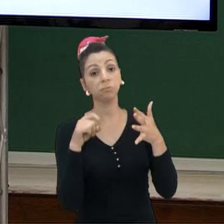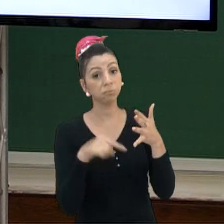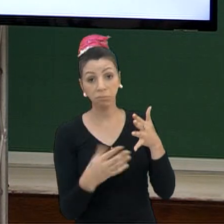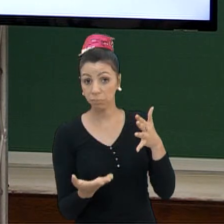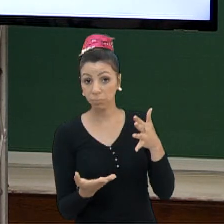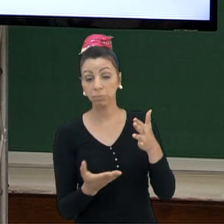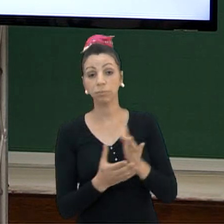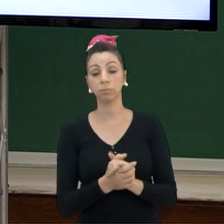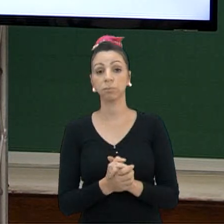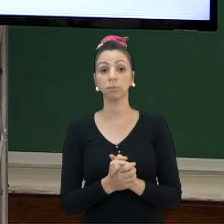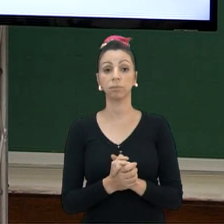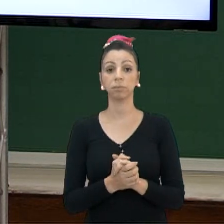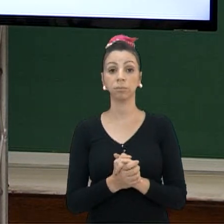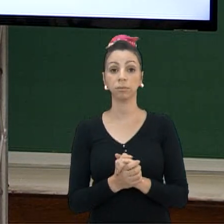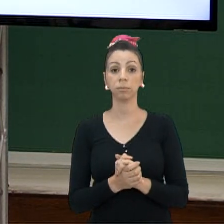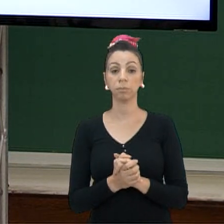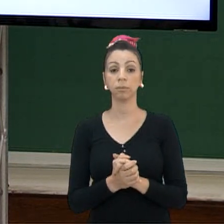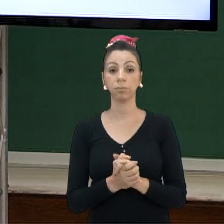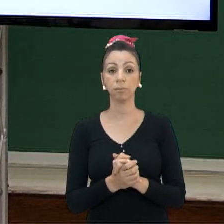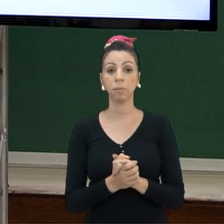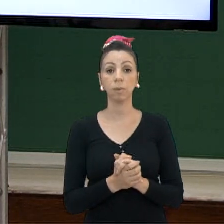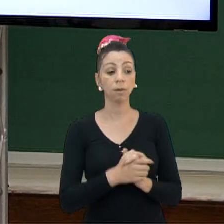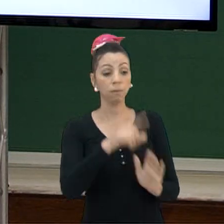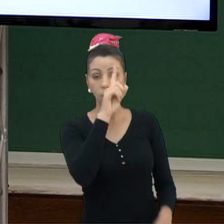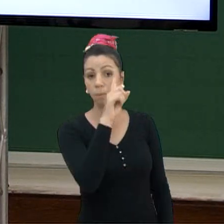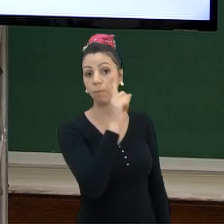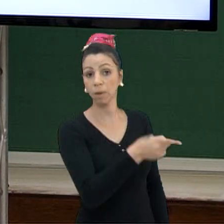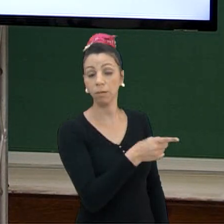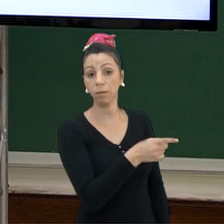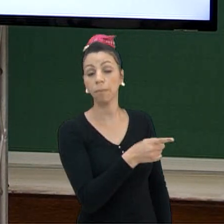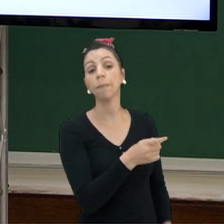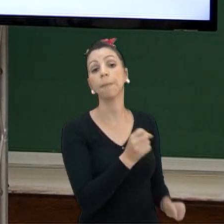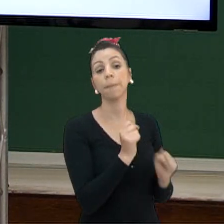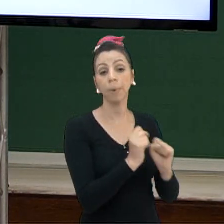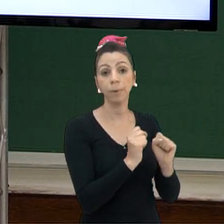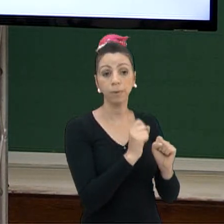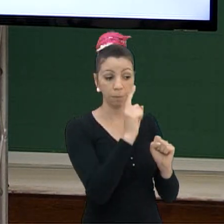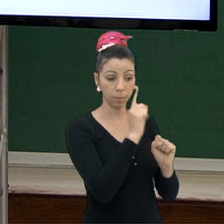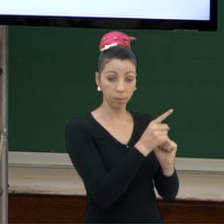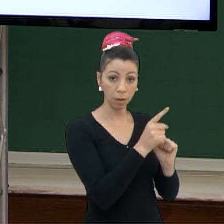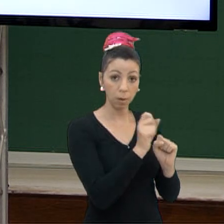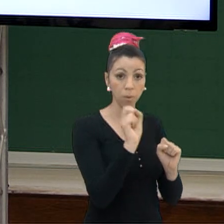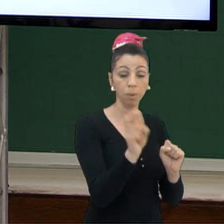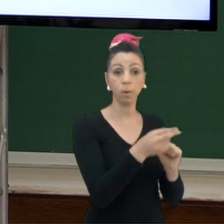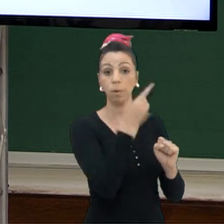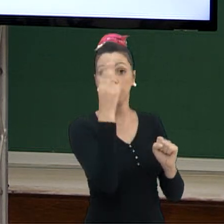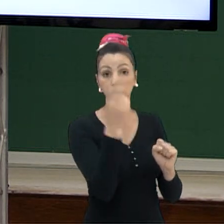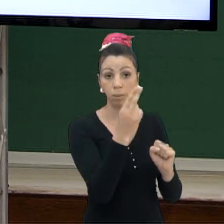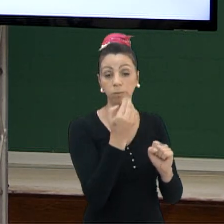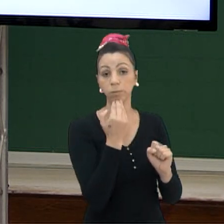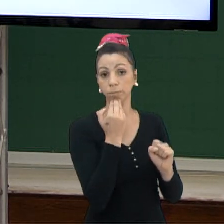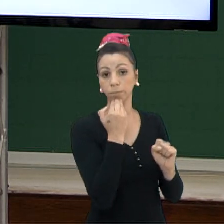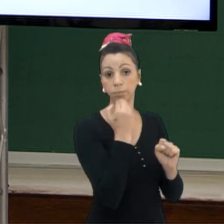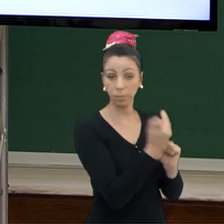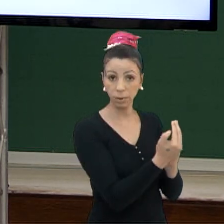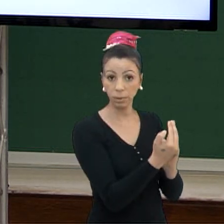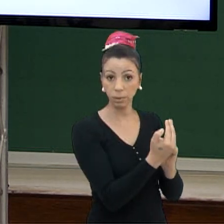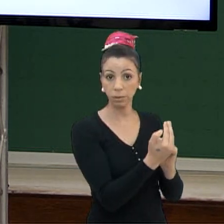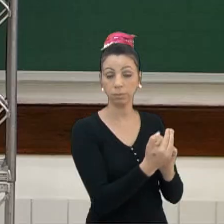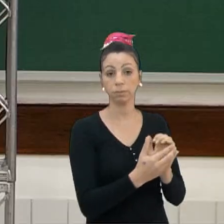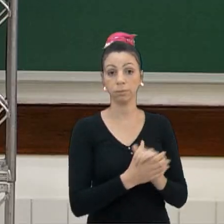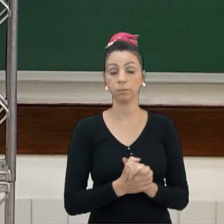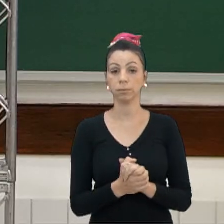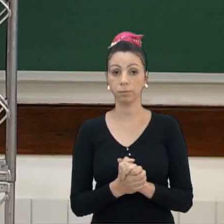hipótese, certo? Uma incerteza. E o imperativo, ele pode tanto indicar uma ordem, como ele pode indicar também